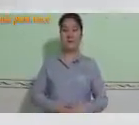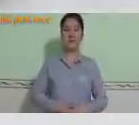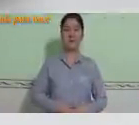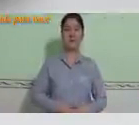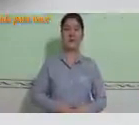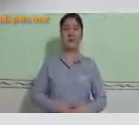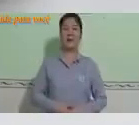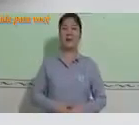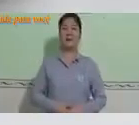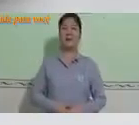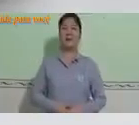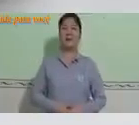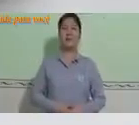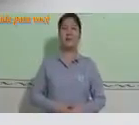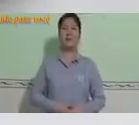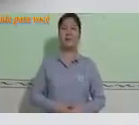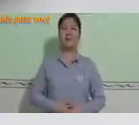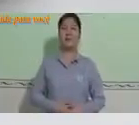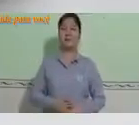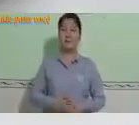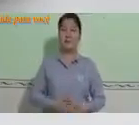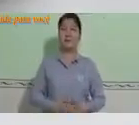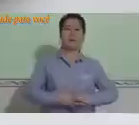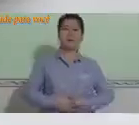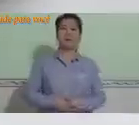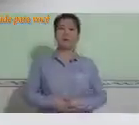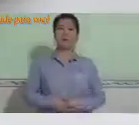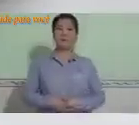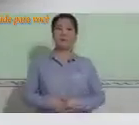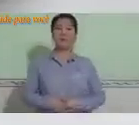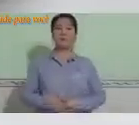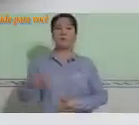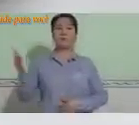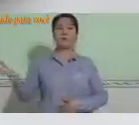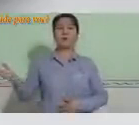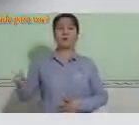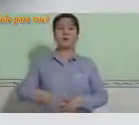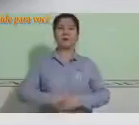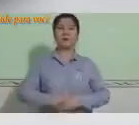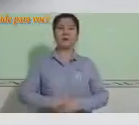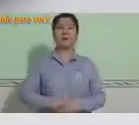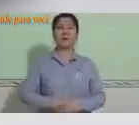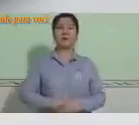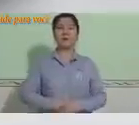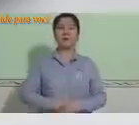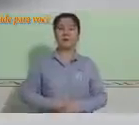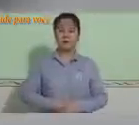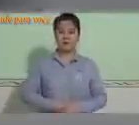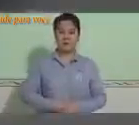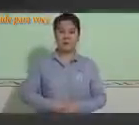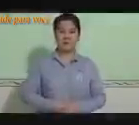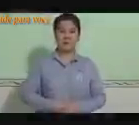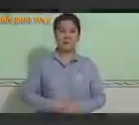Conheça a composição do leite materno. Existem várias formas de o extrair, podendo ser feito com as mãos ou como uma